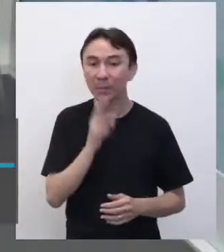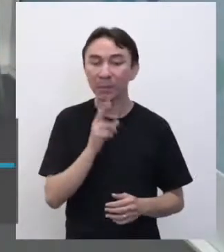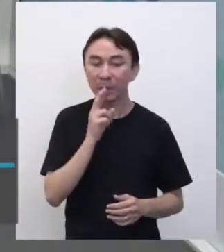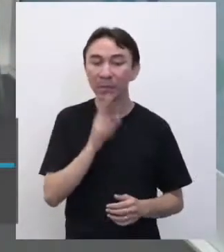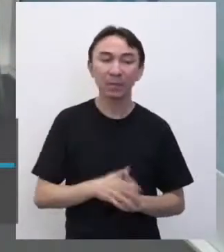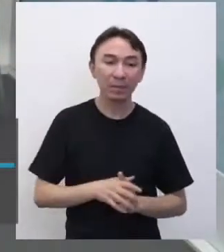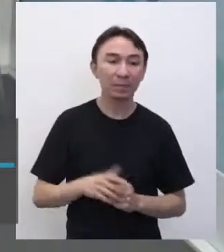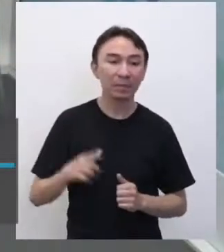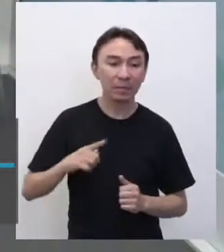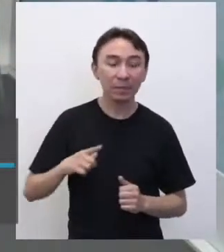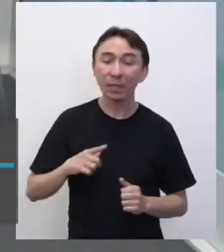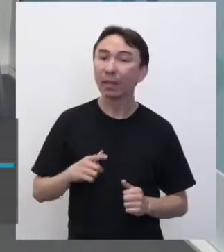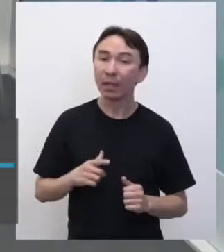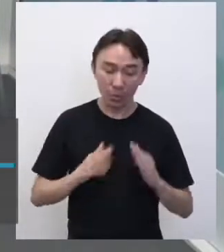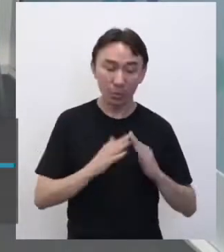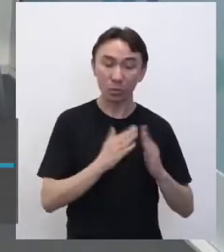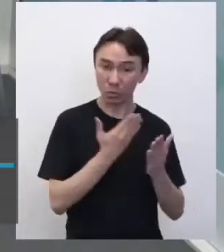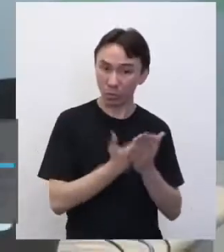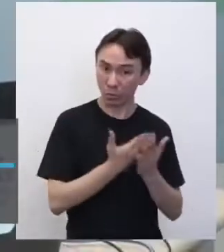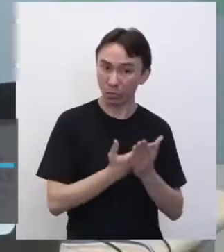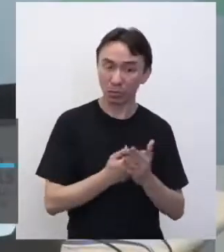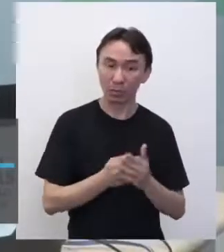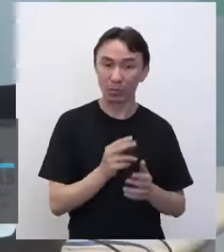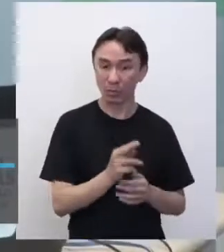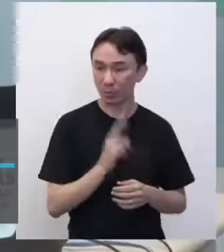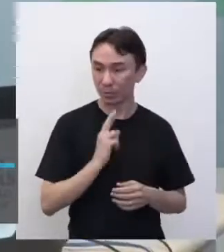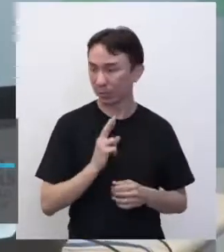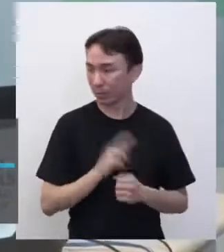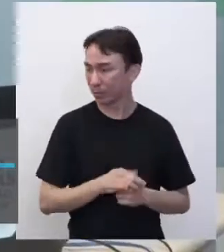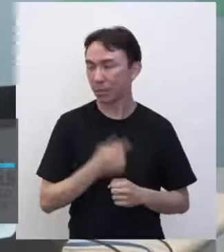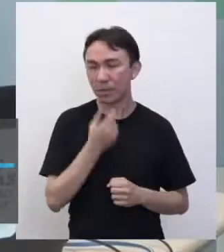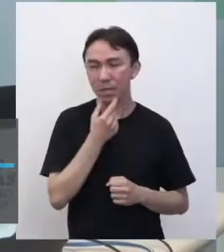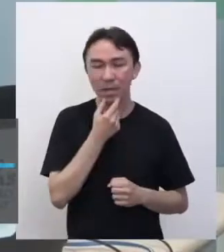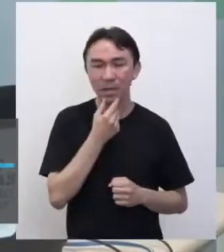Legal. Pollution. Pollution. Particularly.